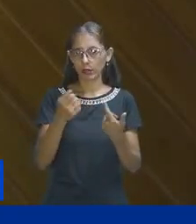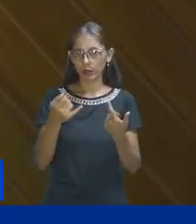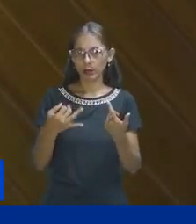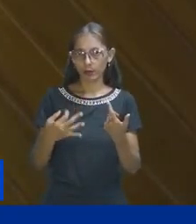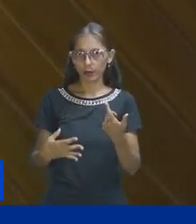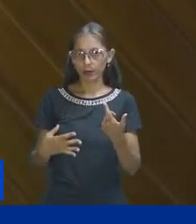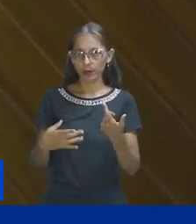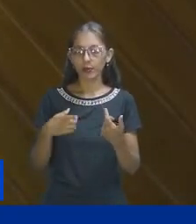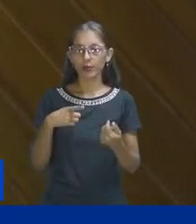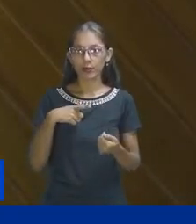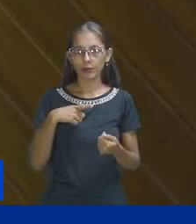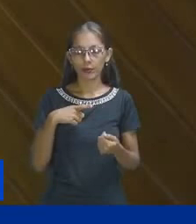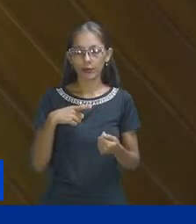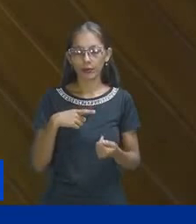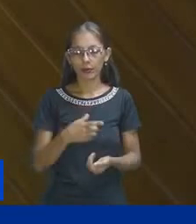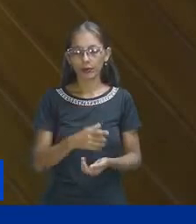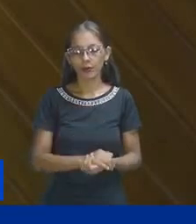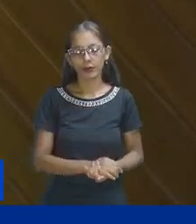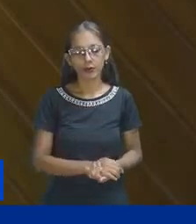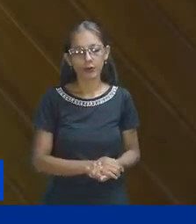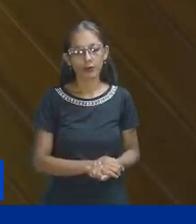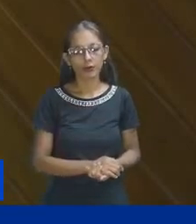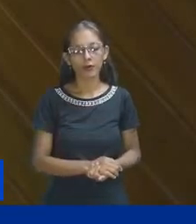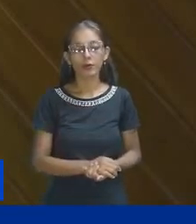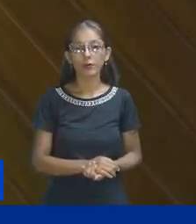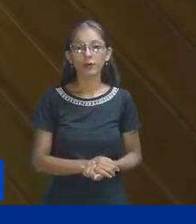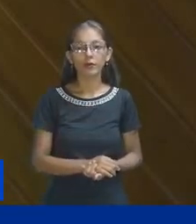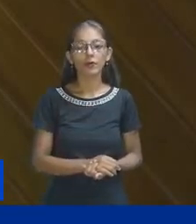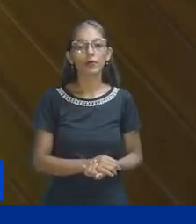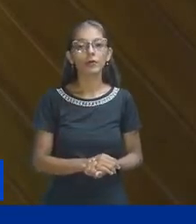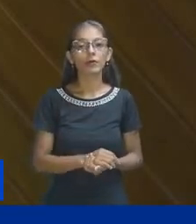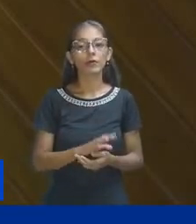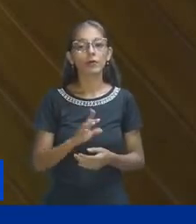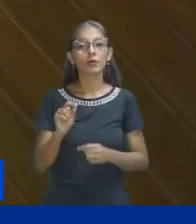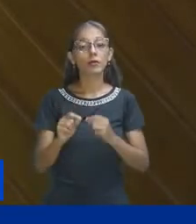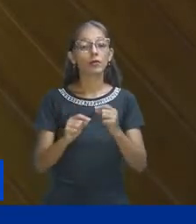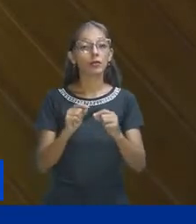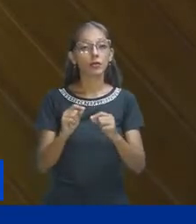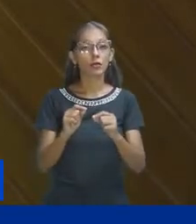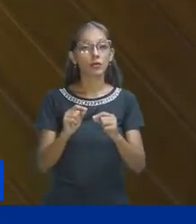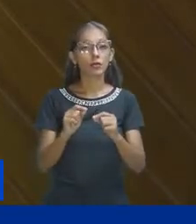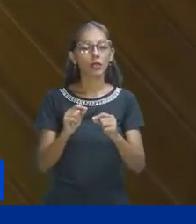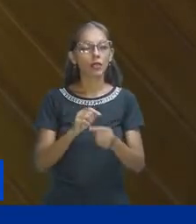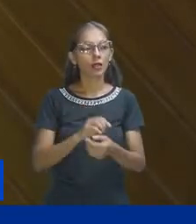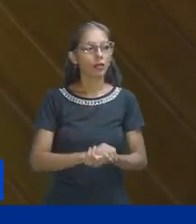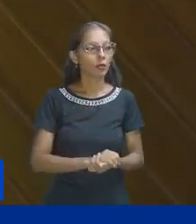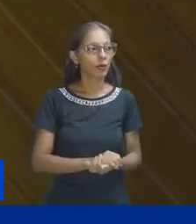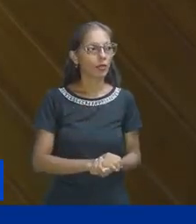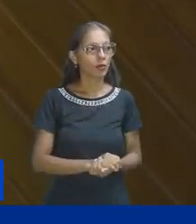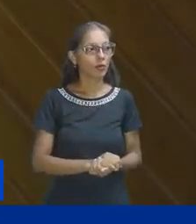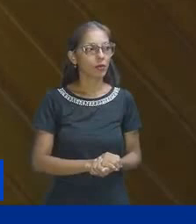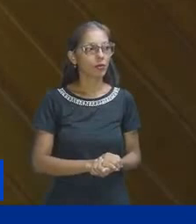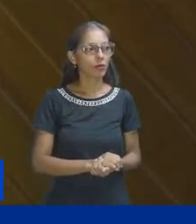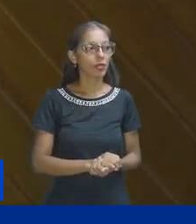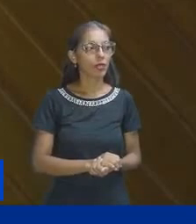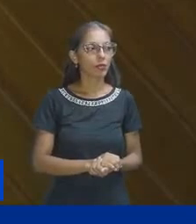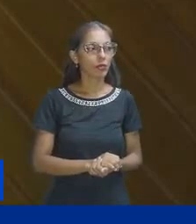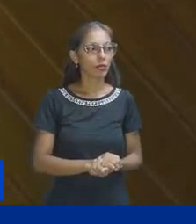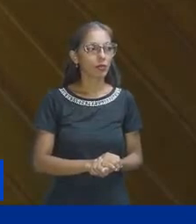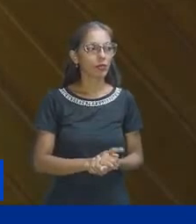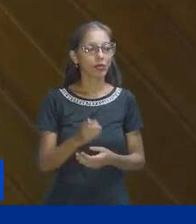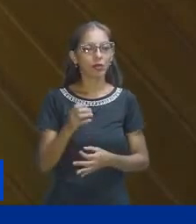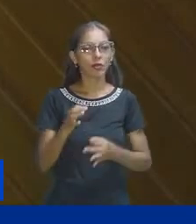representado João responde, eles foram objetos de uma ação penal, que foi julgada agora em